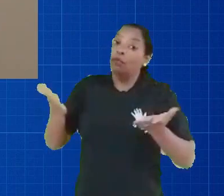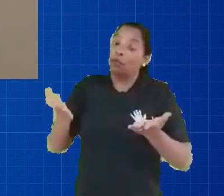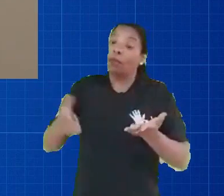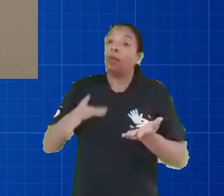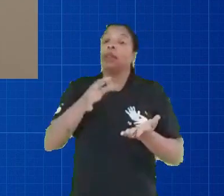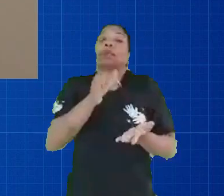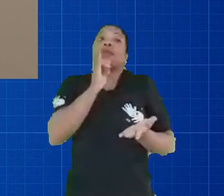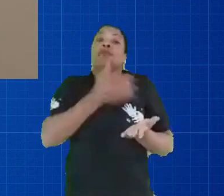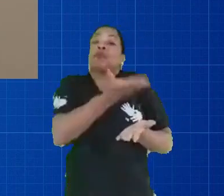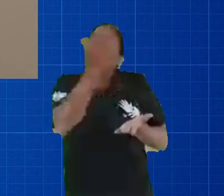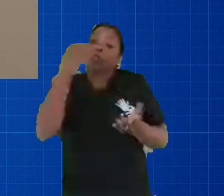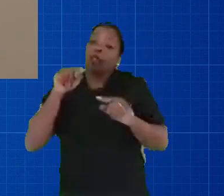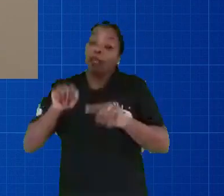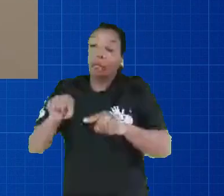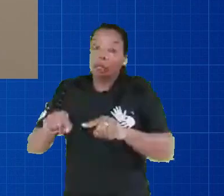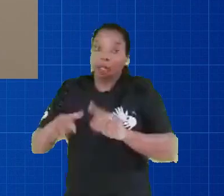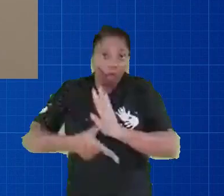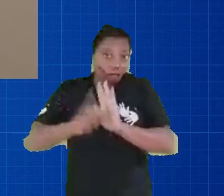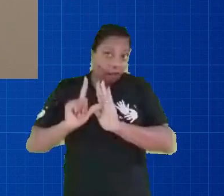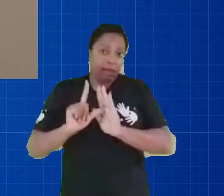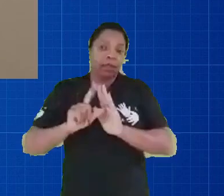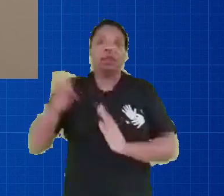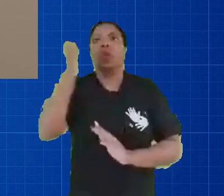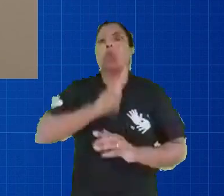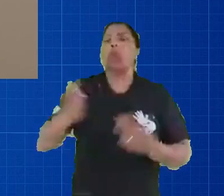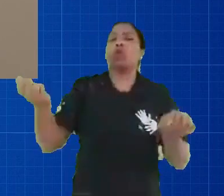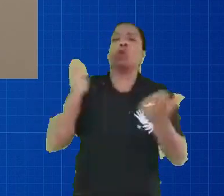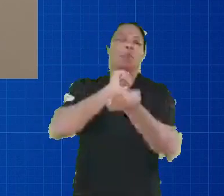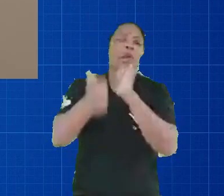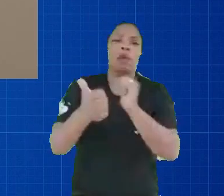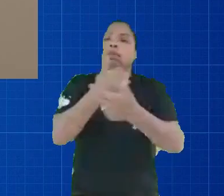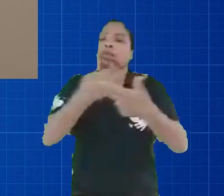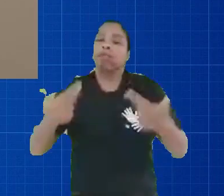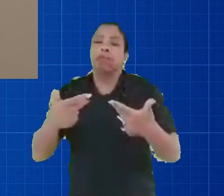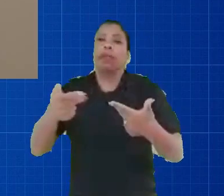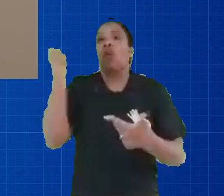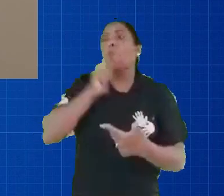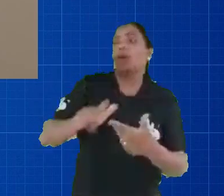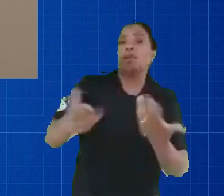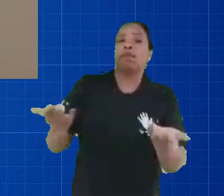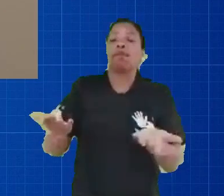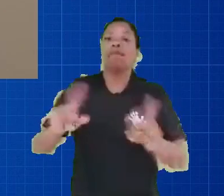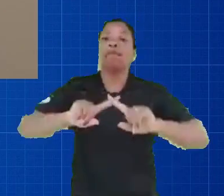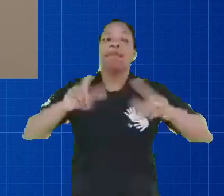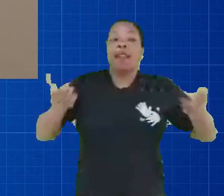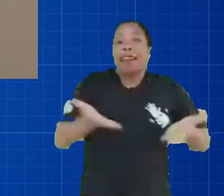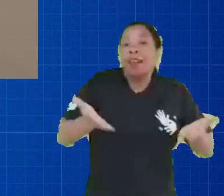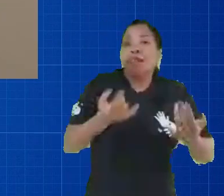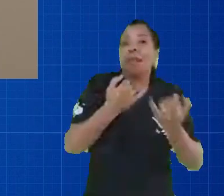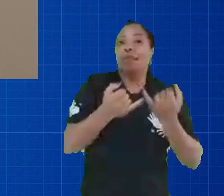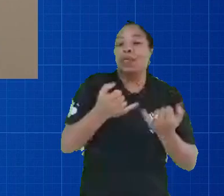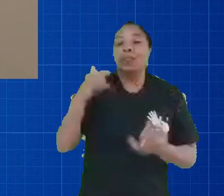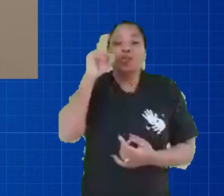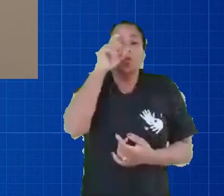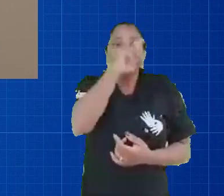muito ainda atrelados a videogame, ainda não. Então, a gente tem esse. Tentando, eu faço a divulgação e tenho